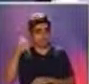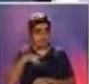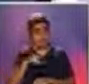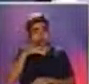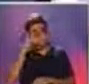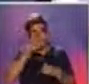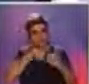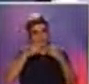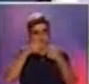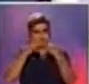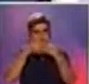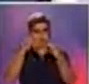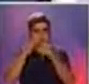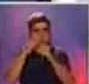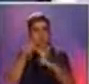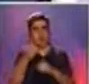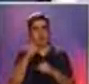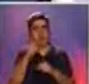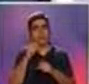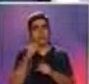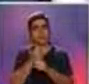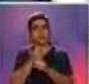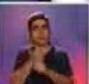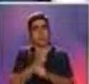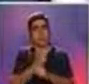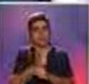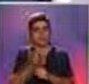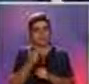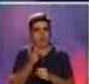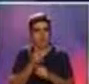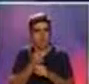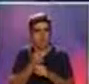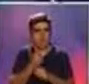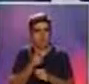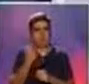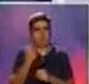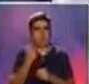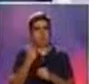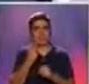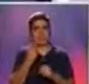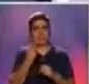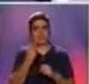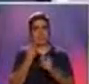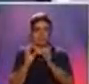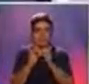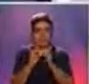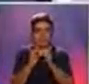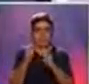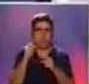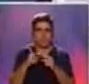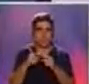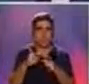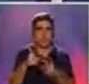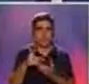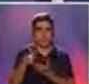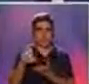destruiu tantos postos de trabalho e que houve tantos despedimentos em Portugal, quando fala do emprego, propõe um regime conciliatório para o despedimento, que